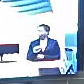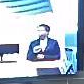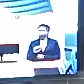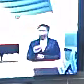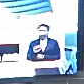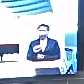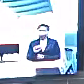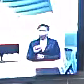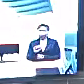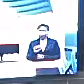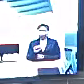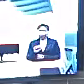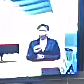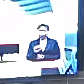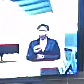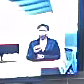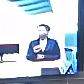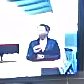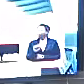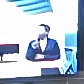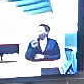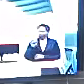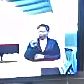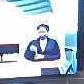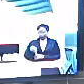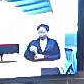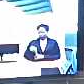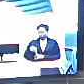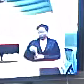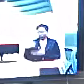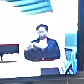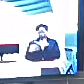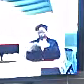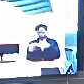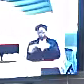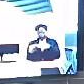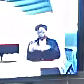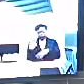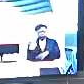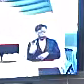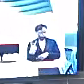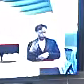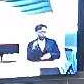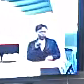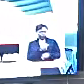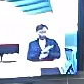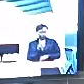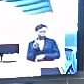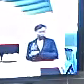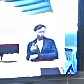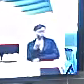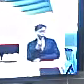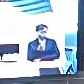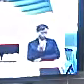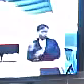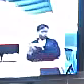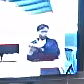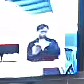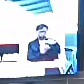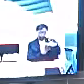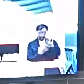a é disponível em cada empresa duas vagas como que essas vagas é